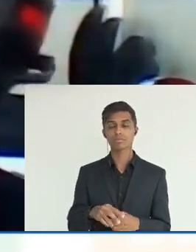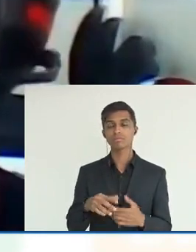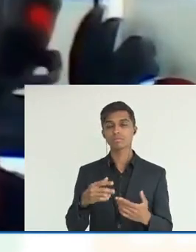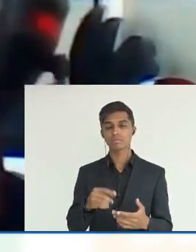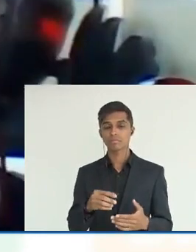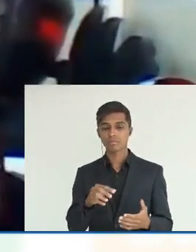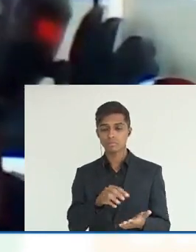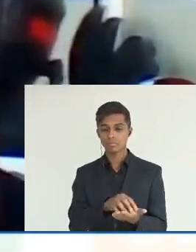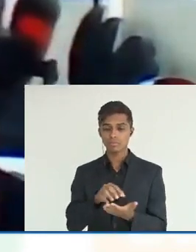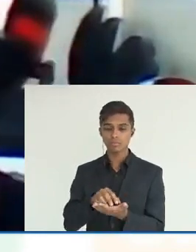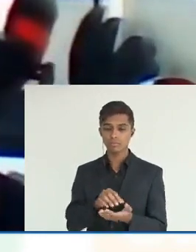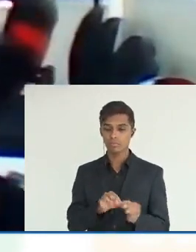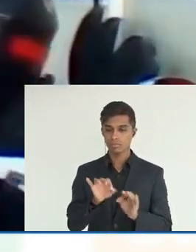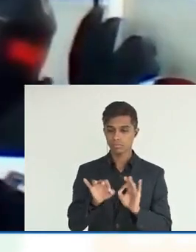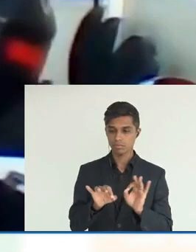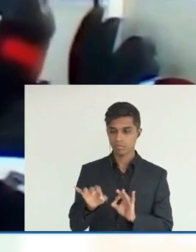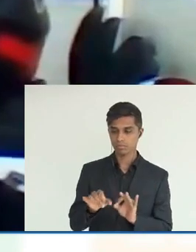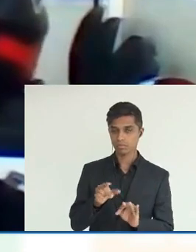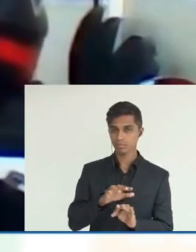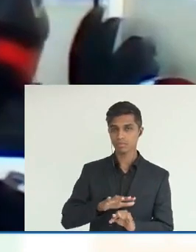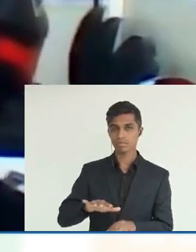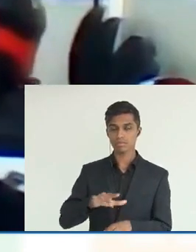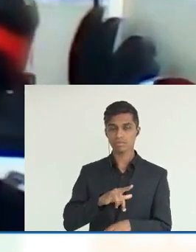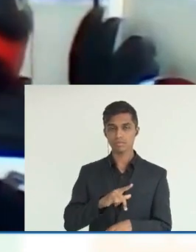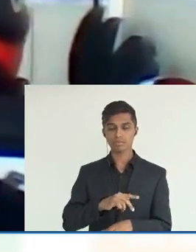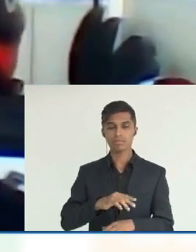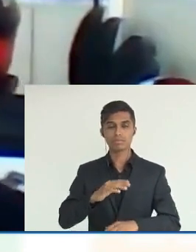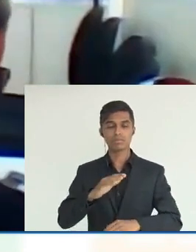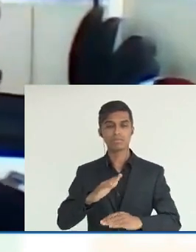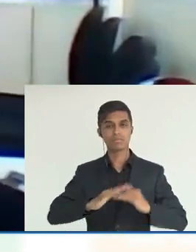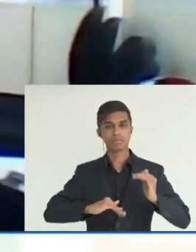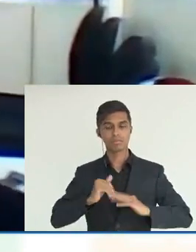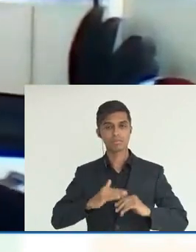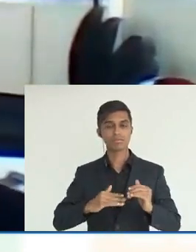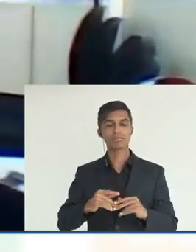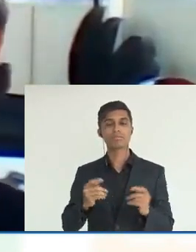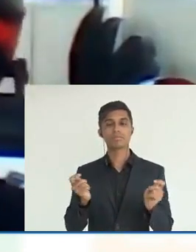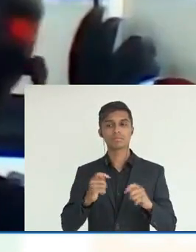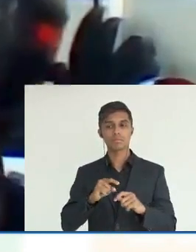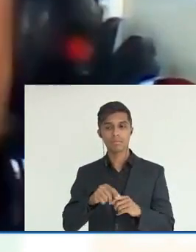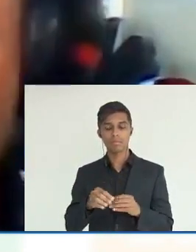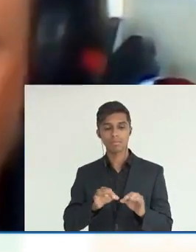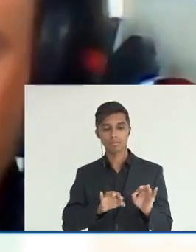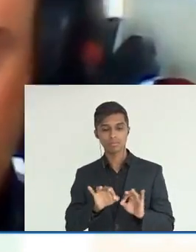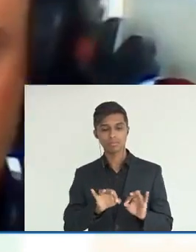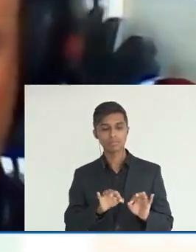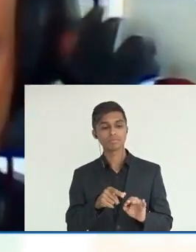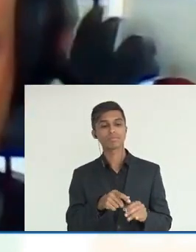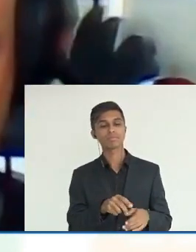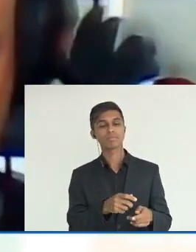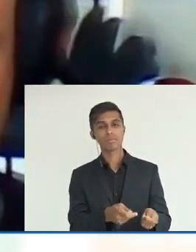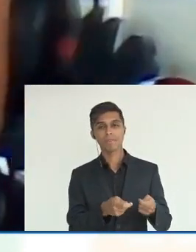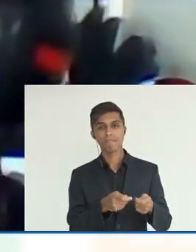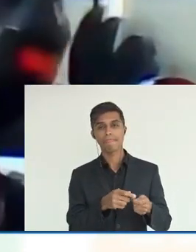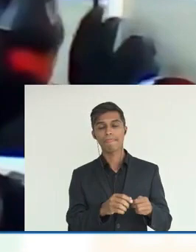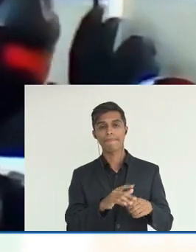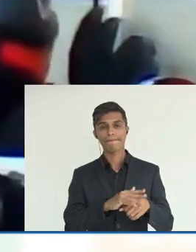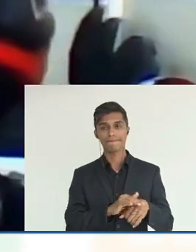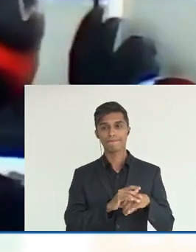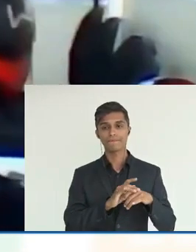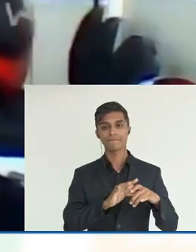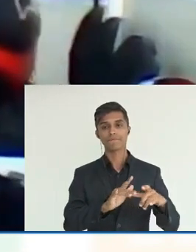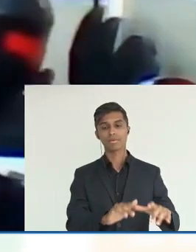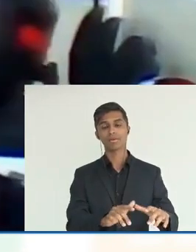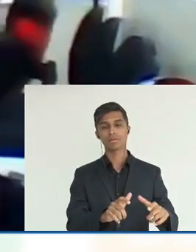saúde, tem lá profissionais que são os agentes de controle de endemias. E eles fazem o controle